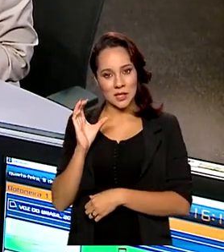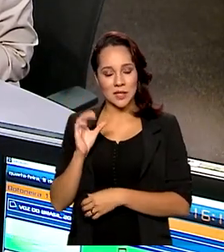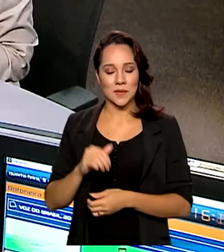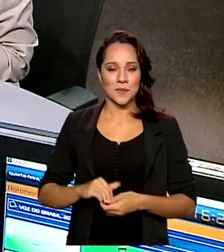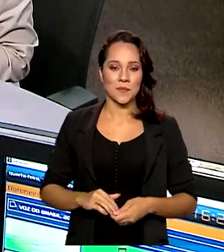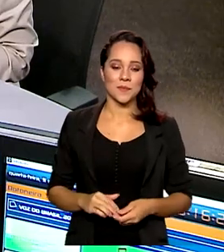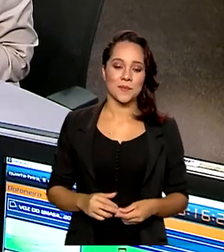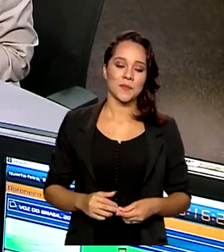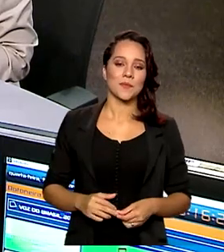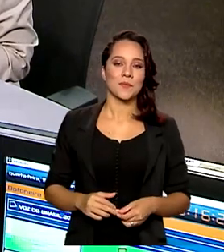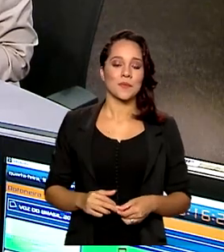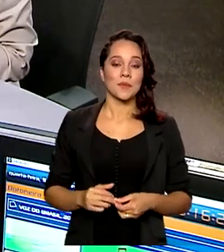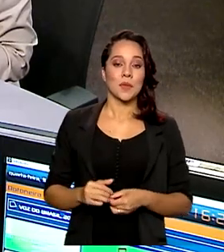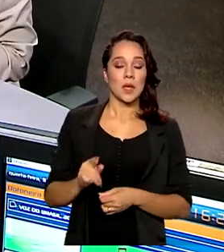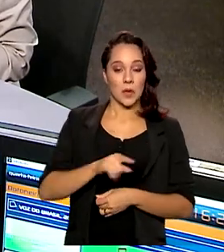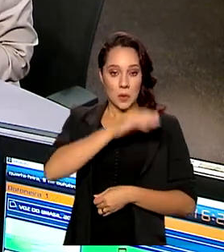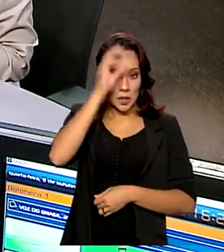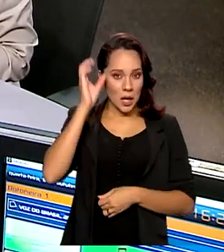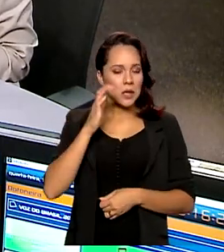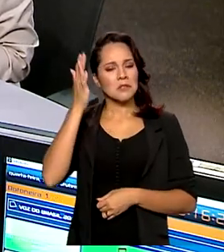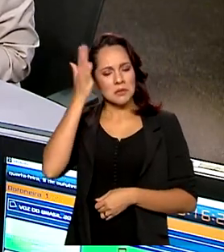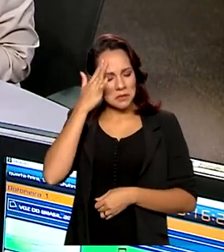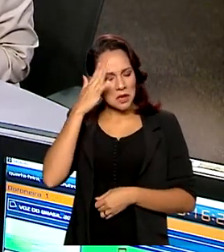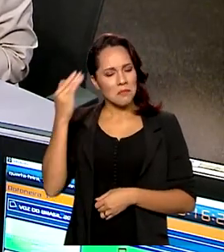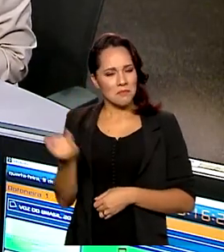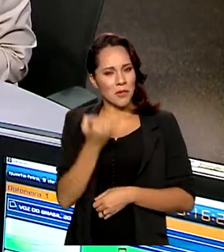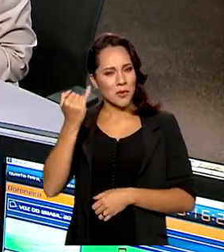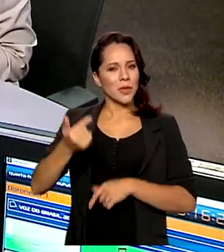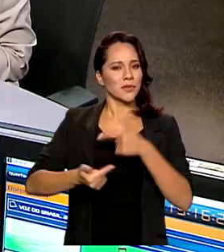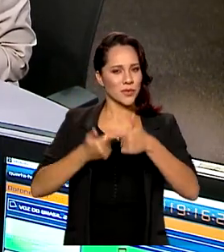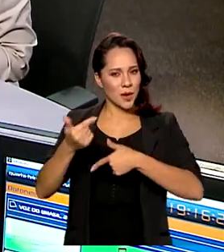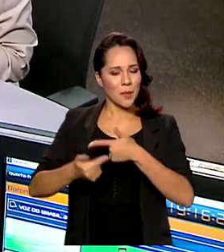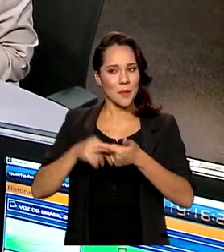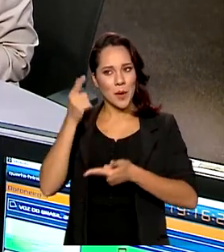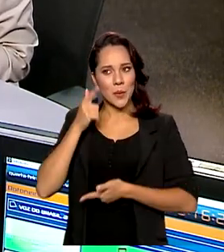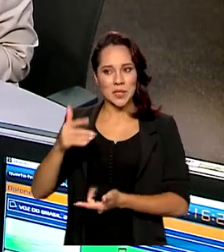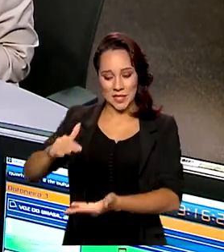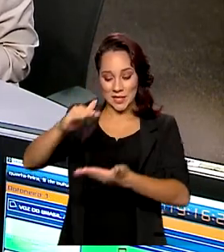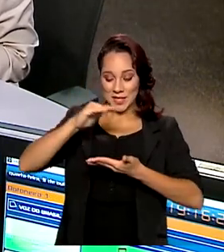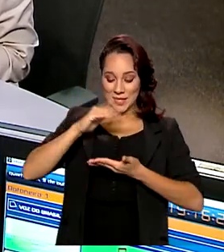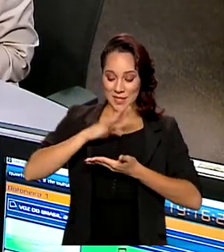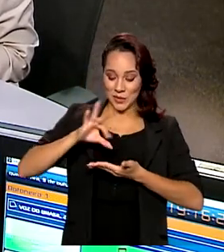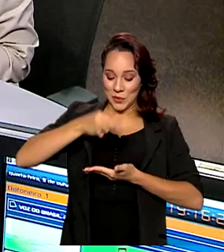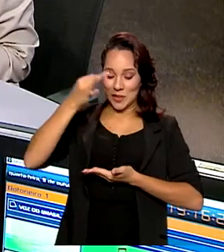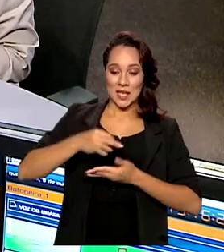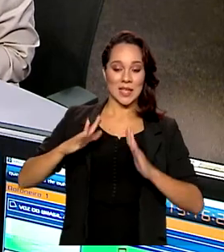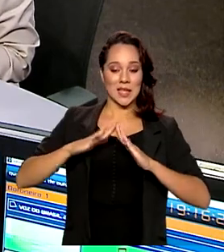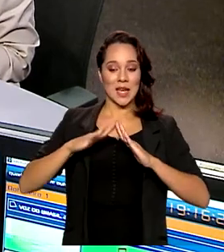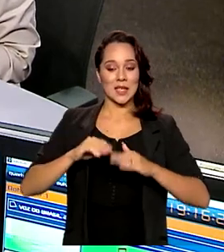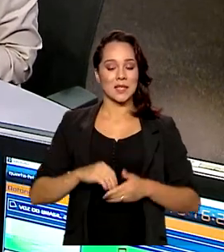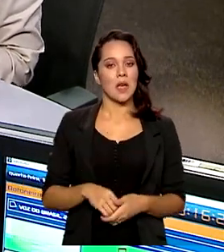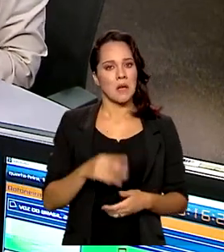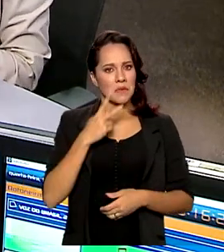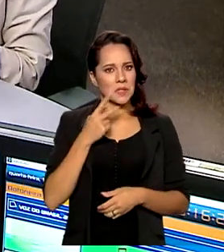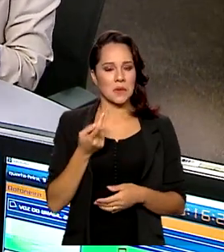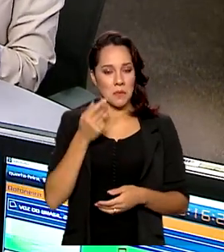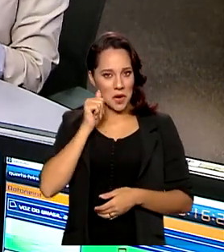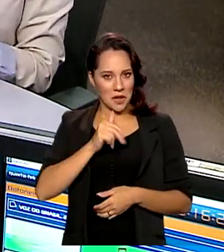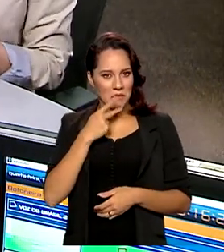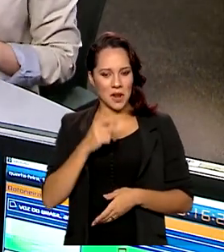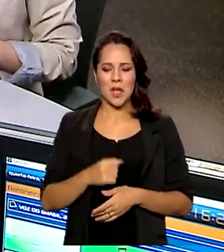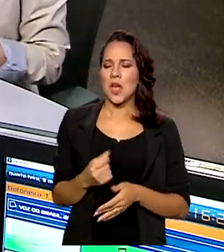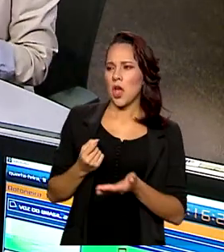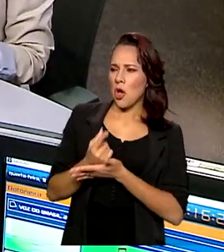nossos parceiros. E o consumidor sabe a importância do trabalho para receber tudo certinho em casa. Eu compro não com